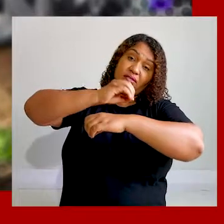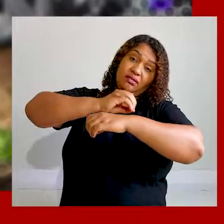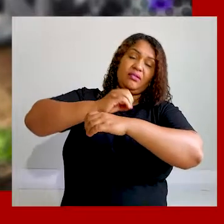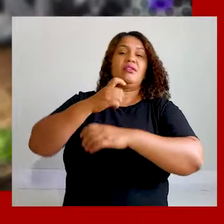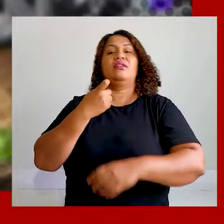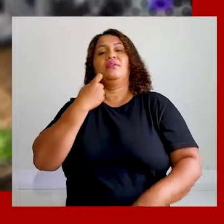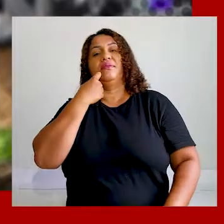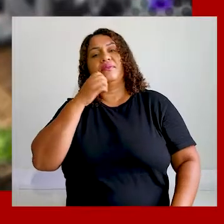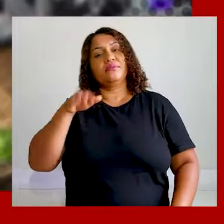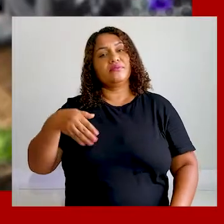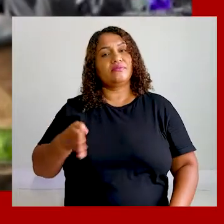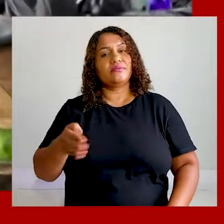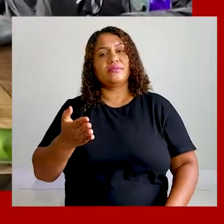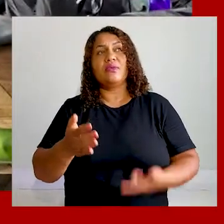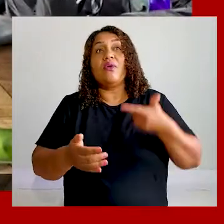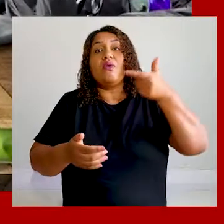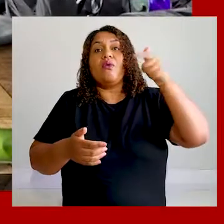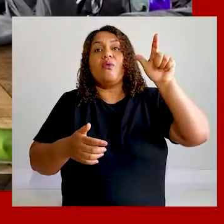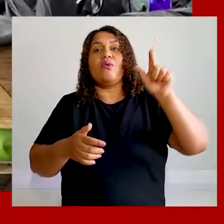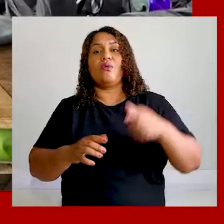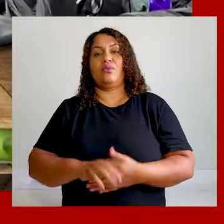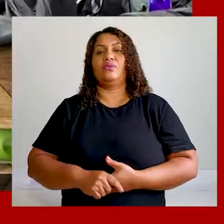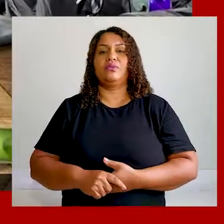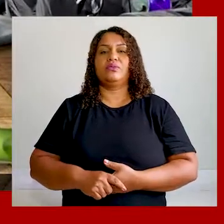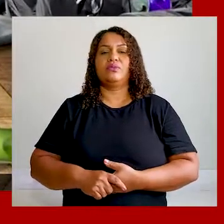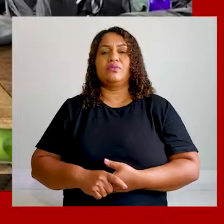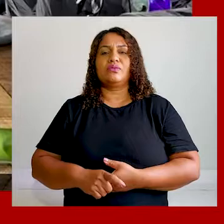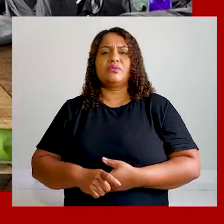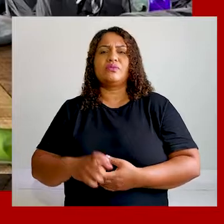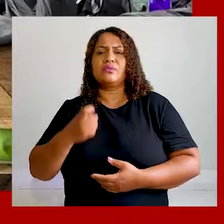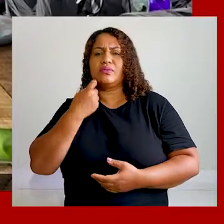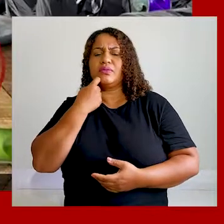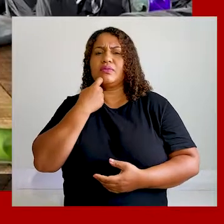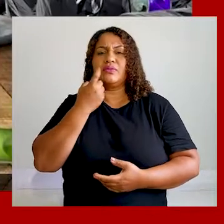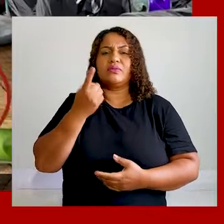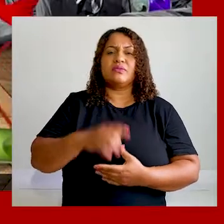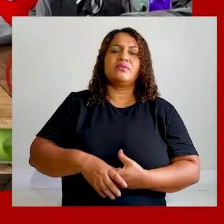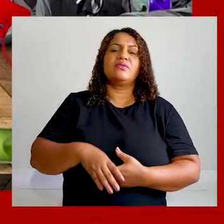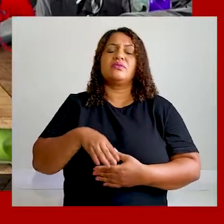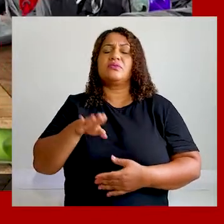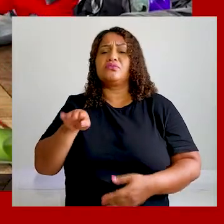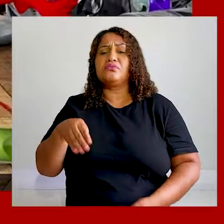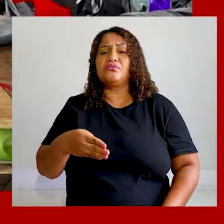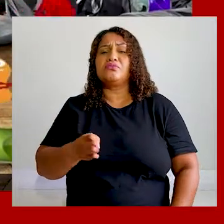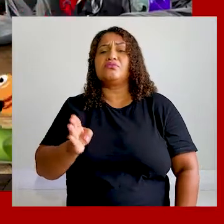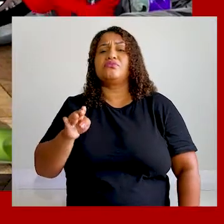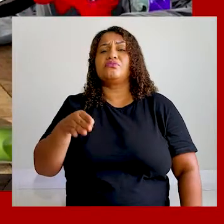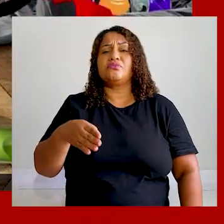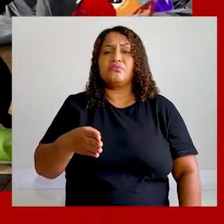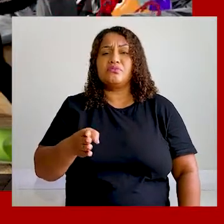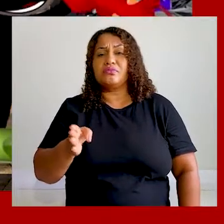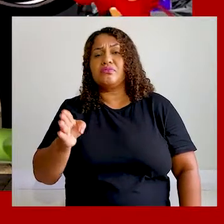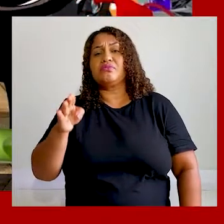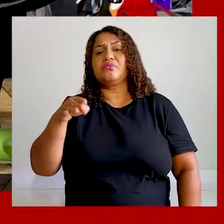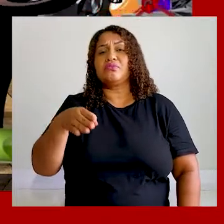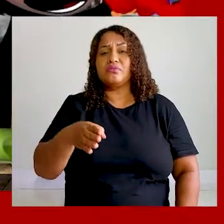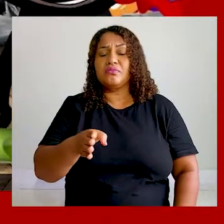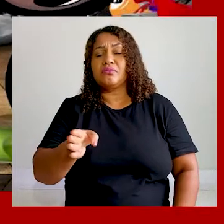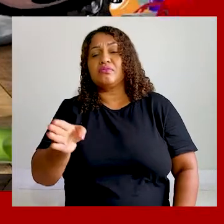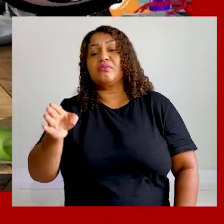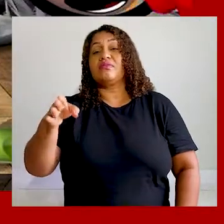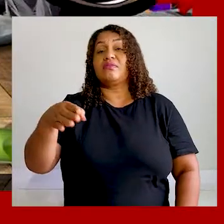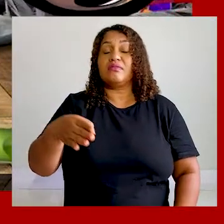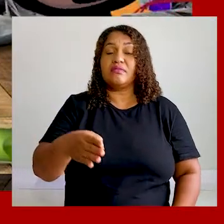noitinha, Douradinho e outros tantos foram levados pela correnteza